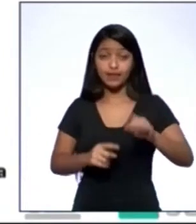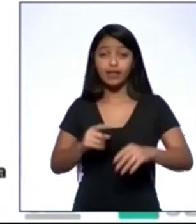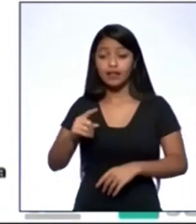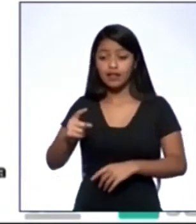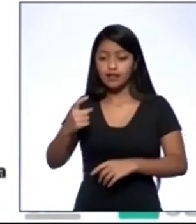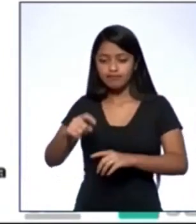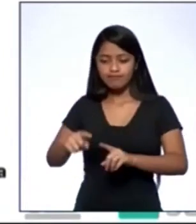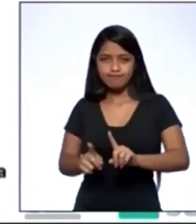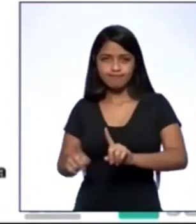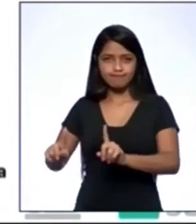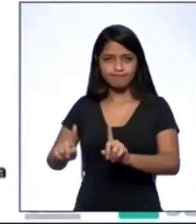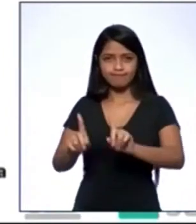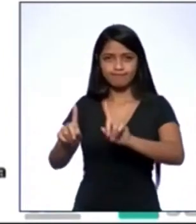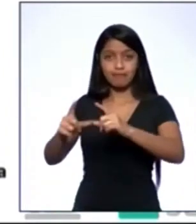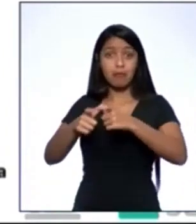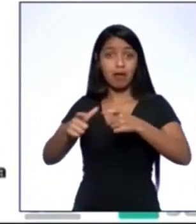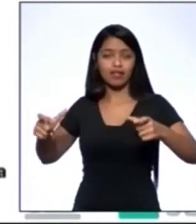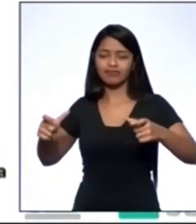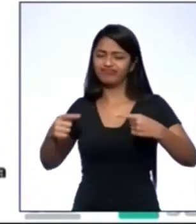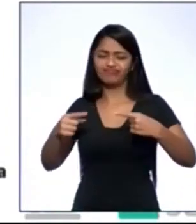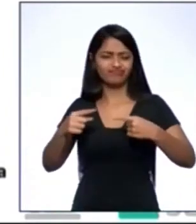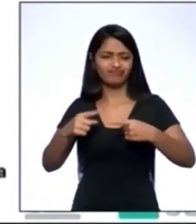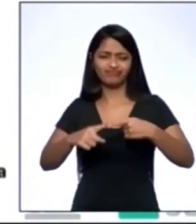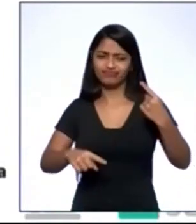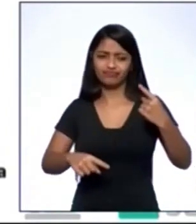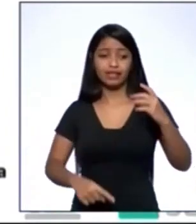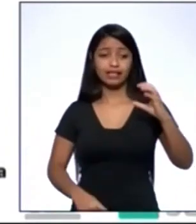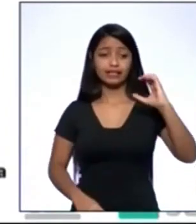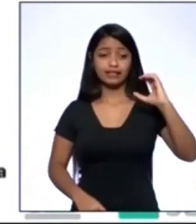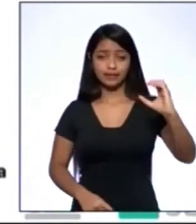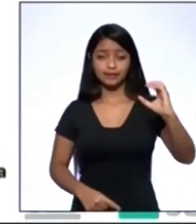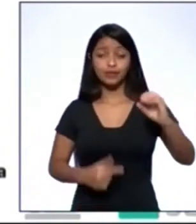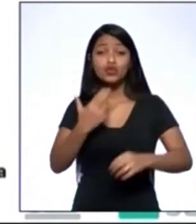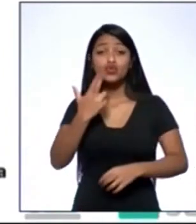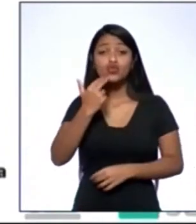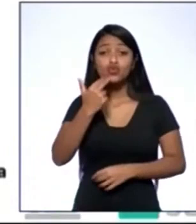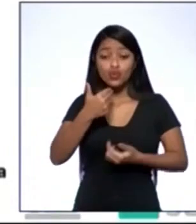ver. Item C, diminuir o teor de